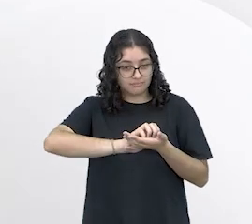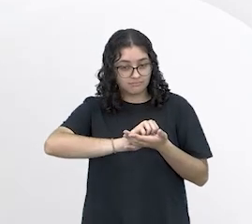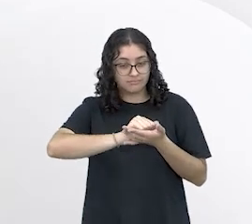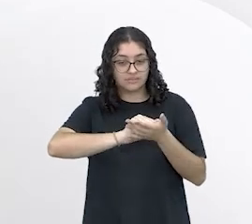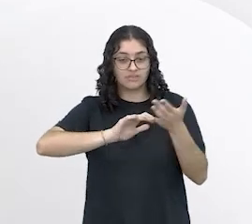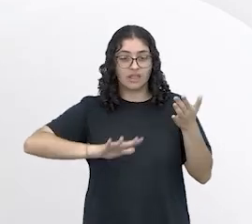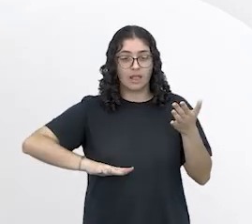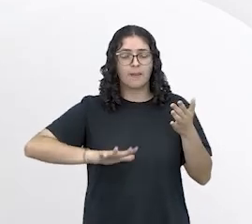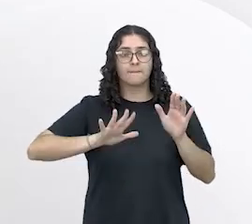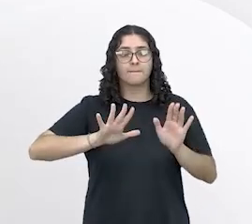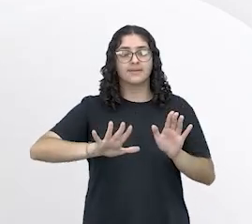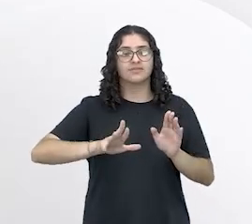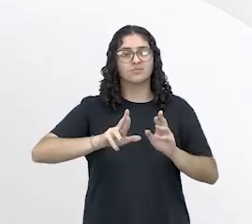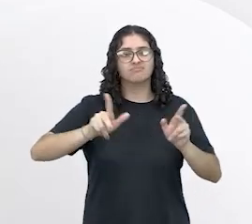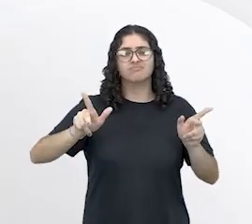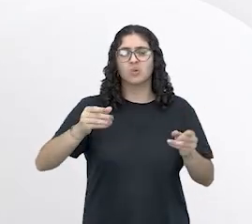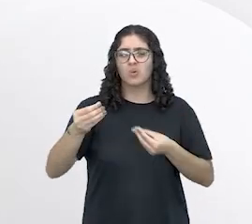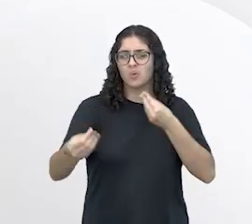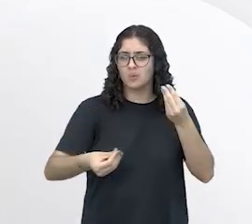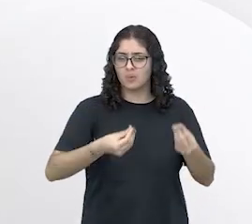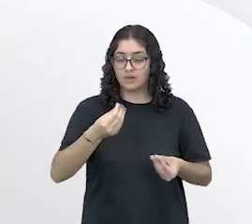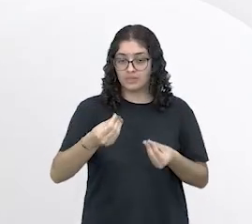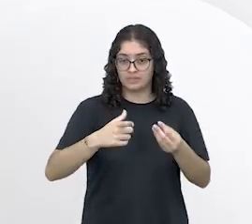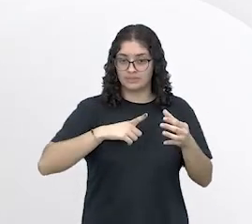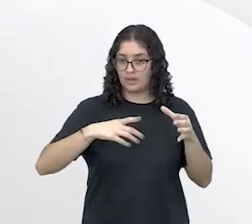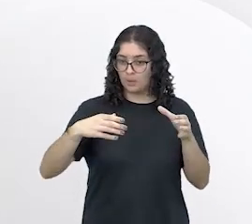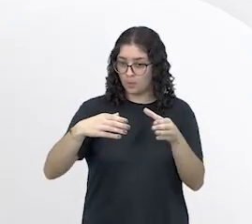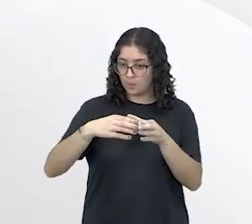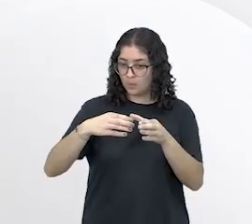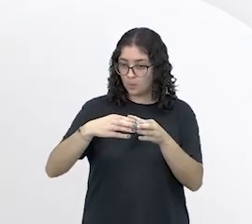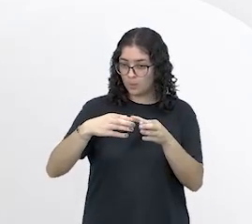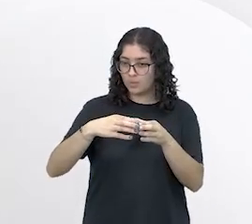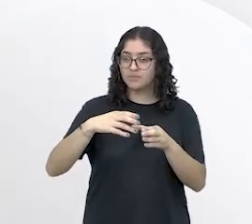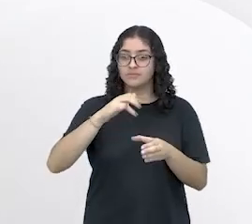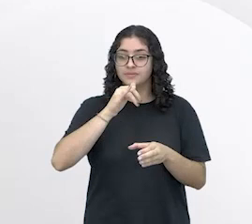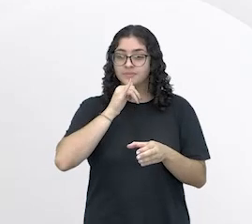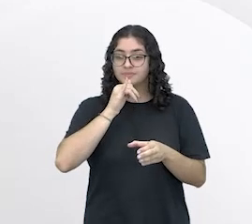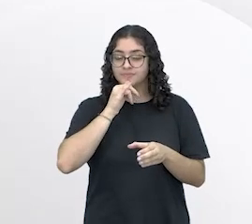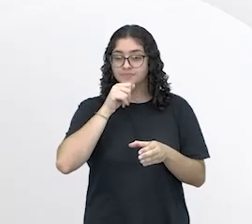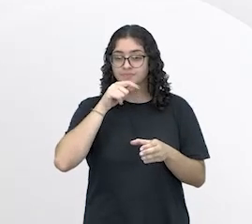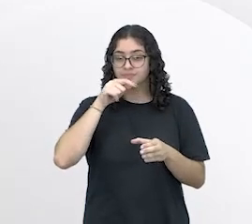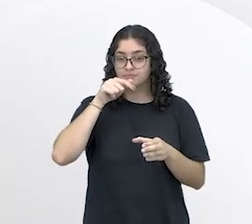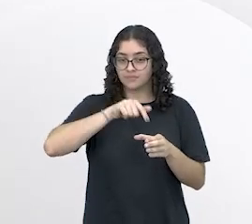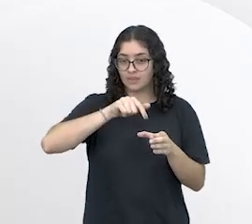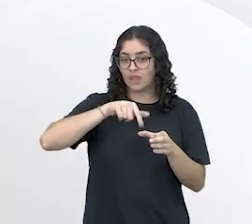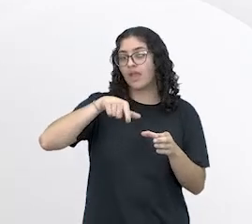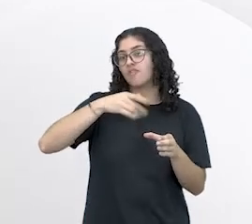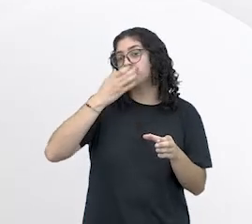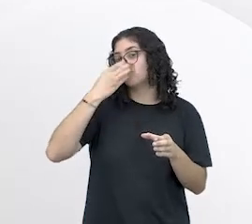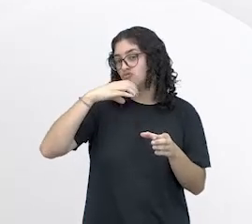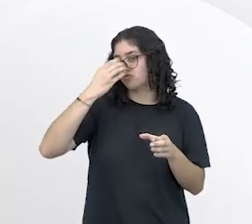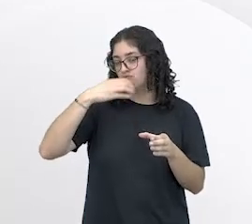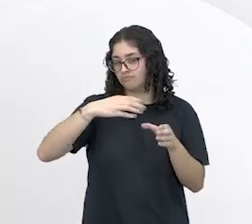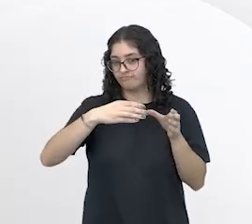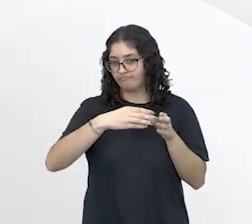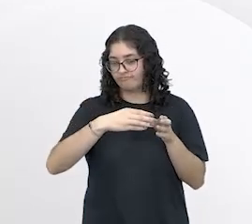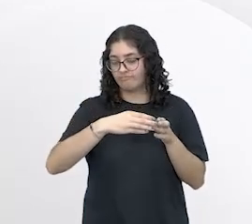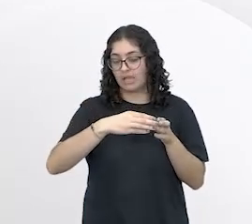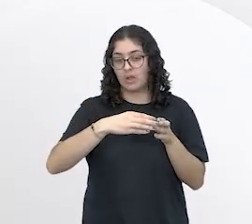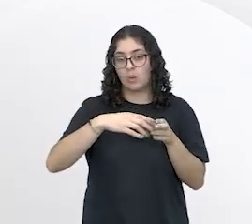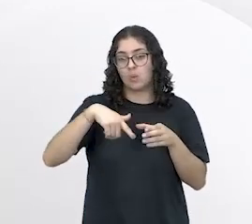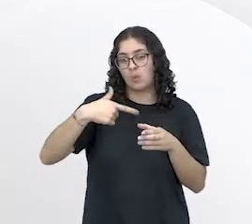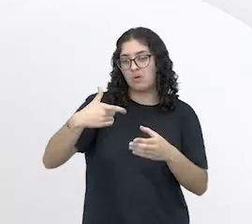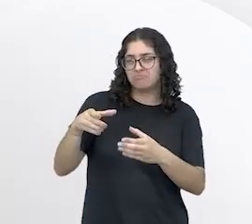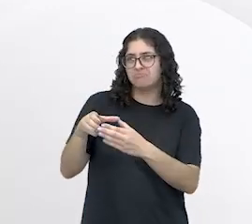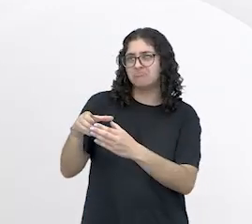que é o diferente, né? Então, a gente tem um grupo, né? Uhum. Aqui, por exemplo, a gente tem um grupo de frutas. E aí, tem um que